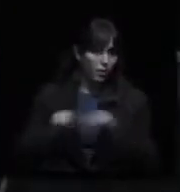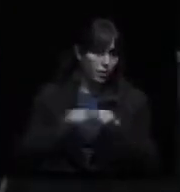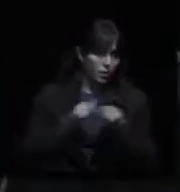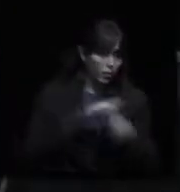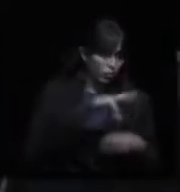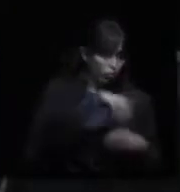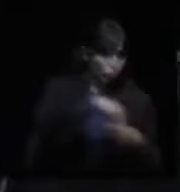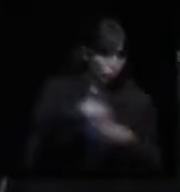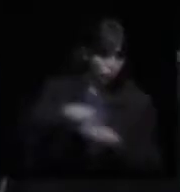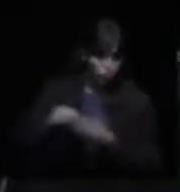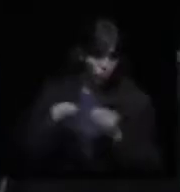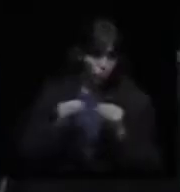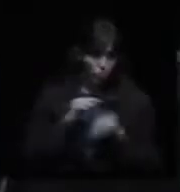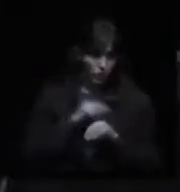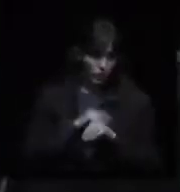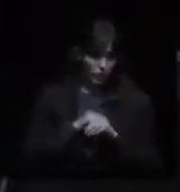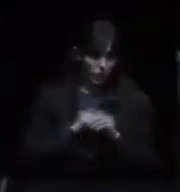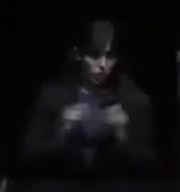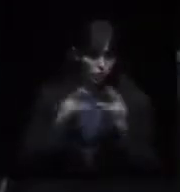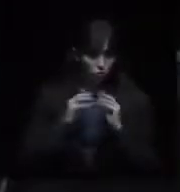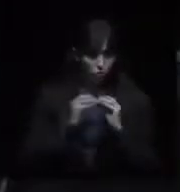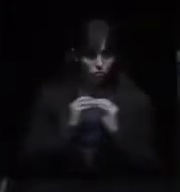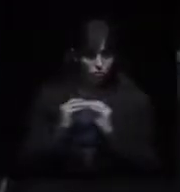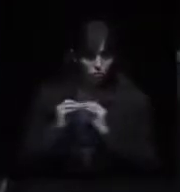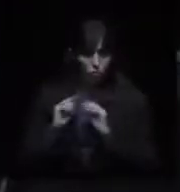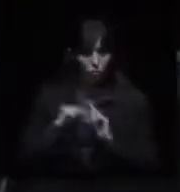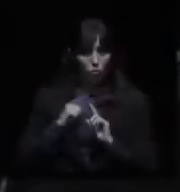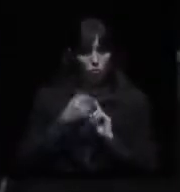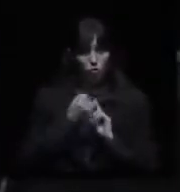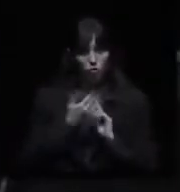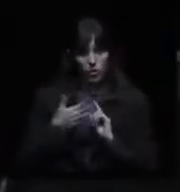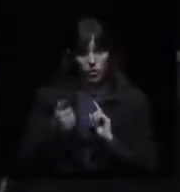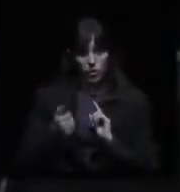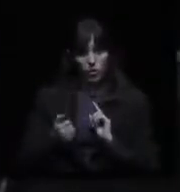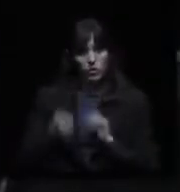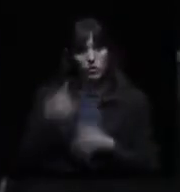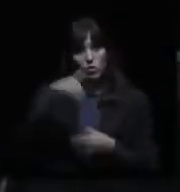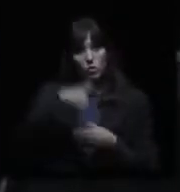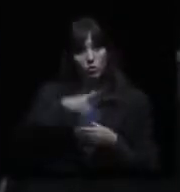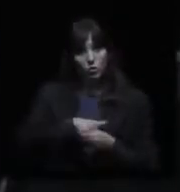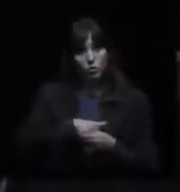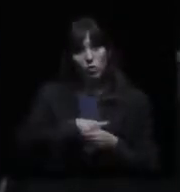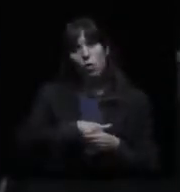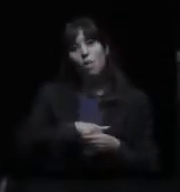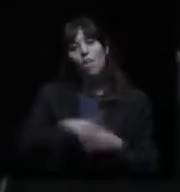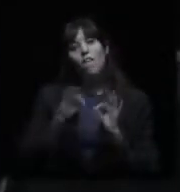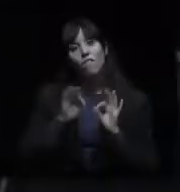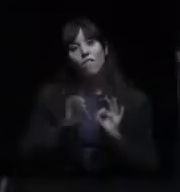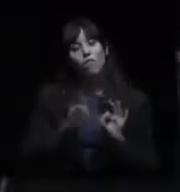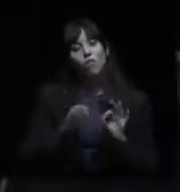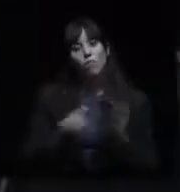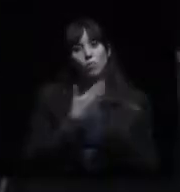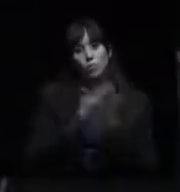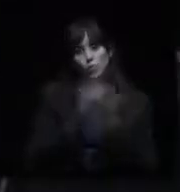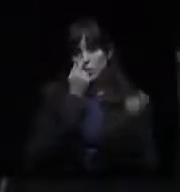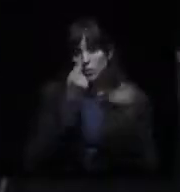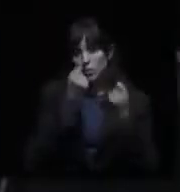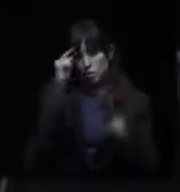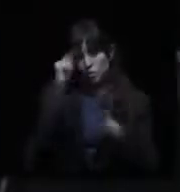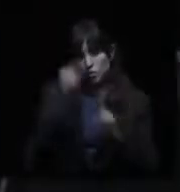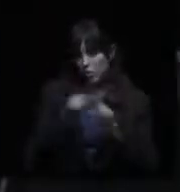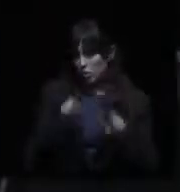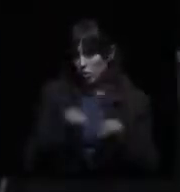compõem a coligação Novos Tempos em 2015, quando votaram a favor de uma proposta idêntica e com os mesmos